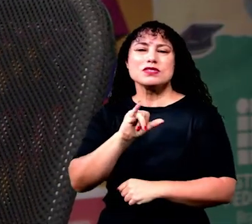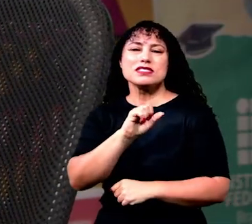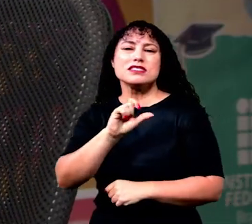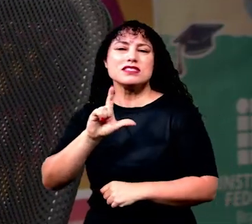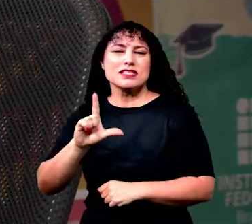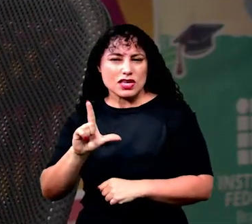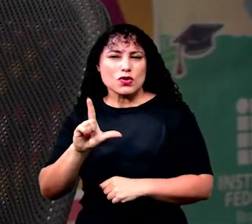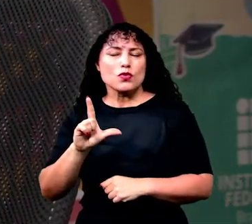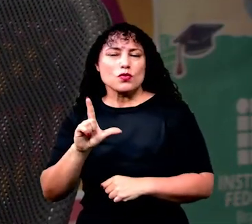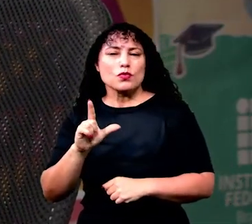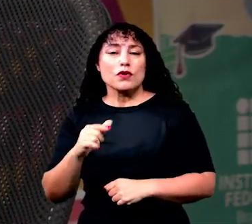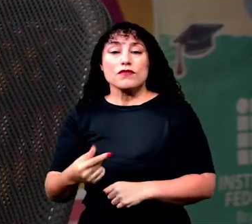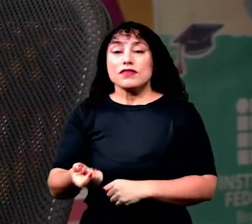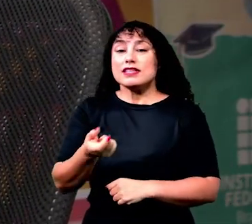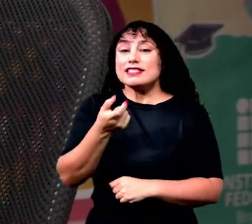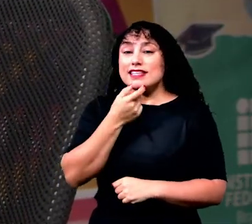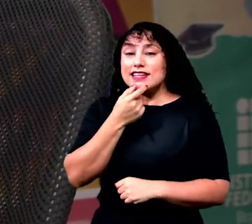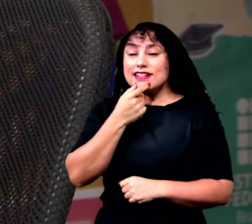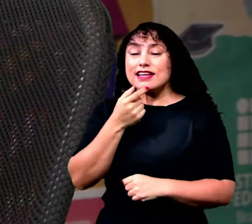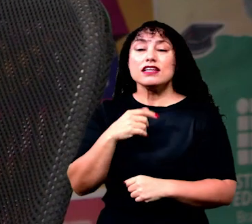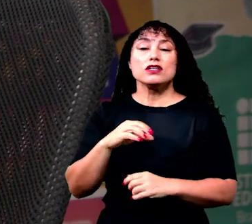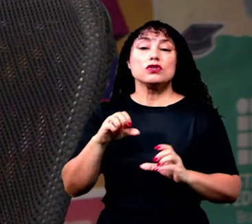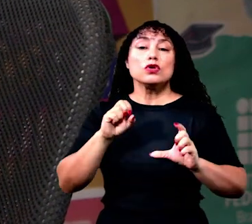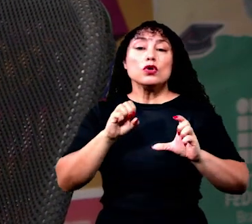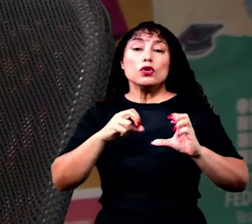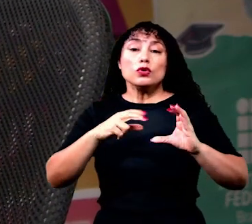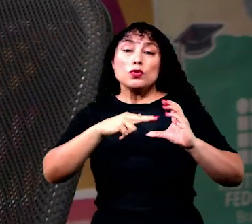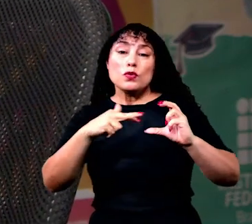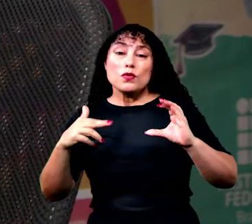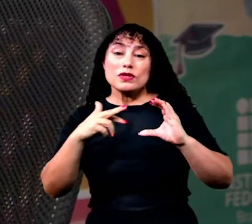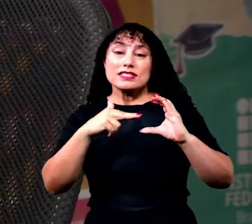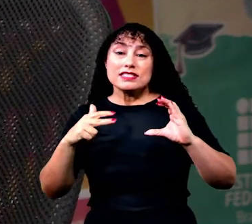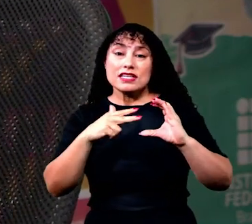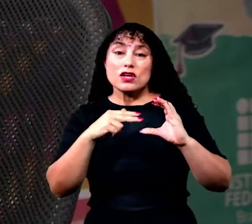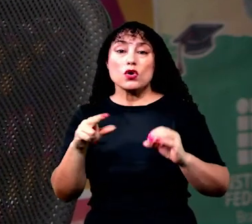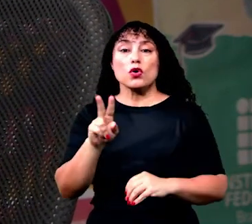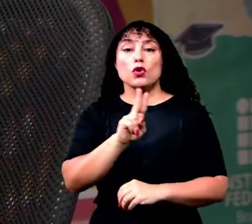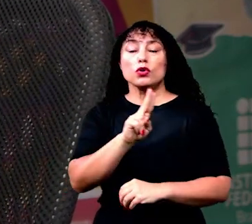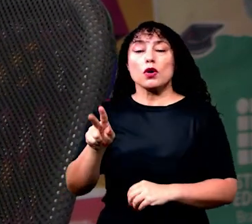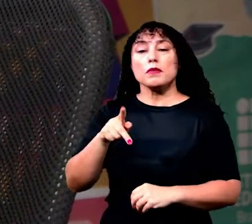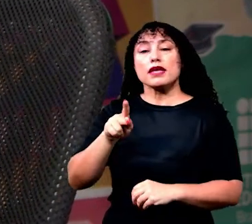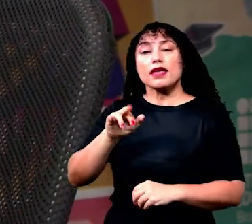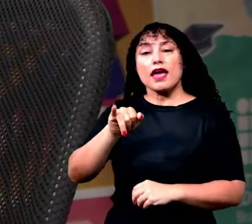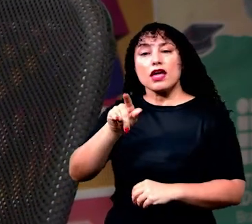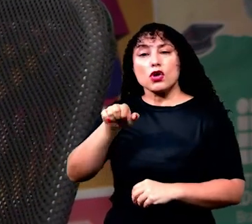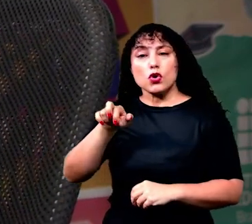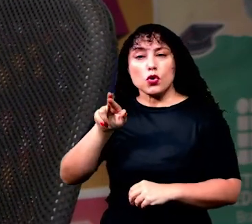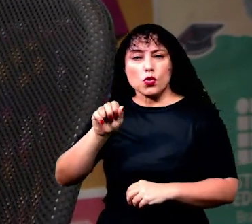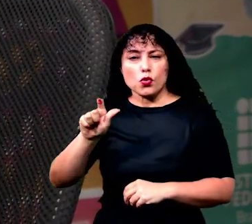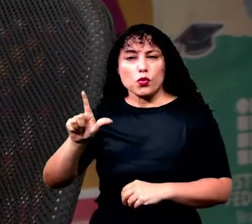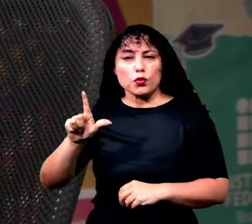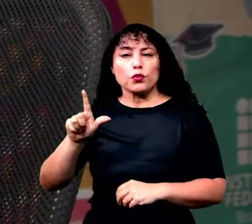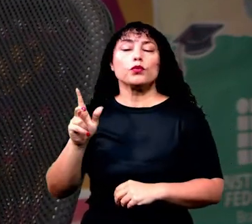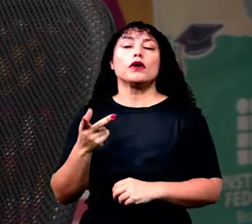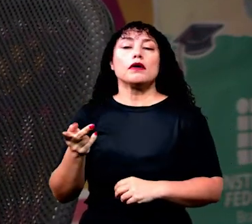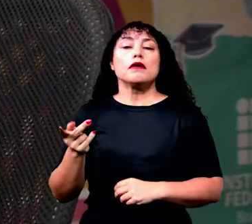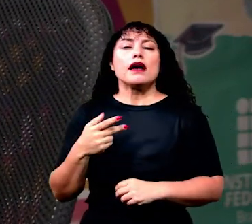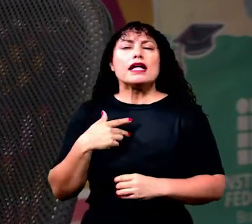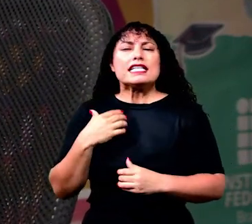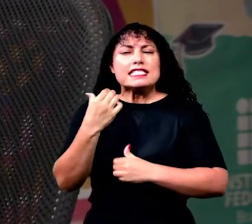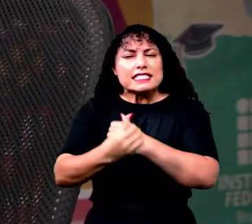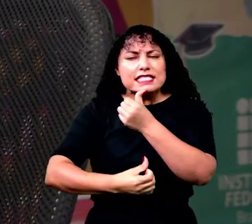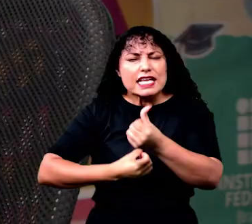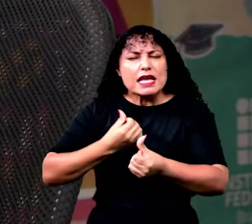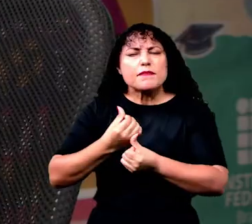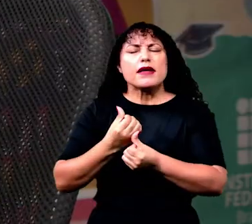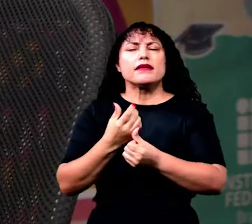e eu fiz inglês no centro de línguas. Tinha uma professora, o nome dela era Carol. Todo semestre ela começava